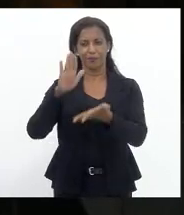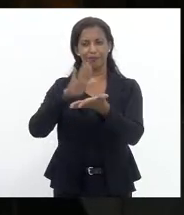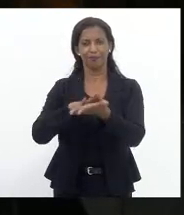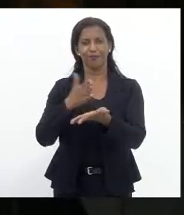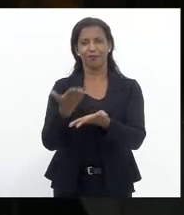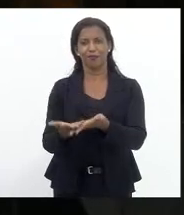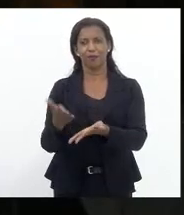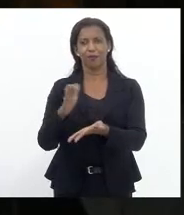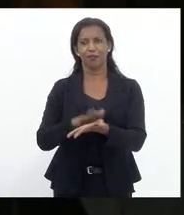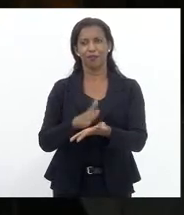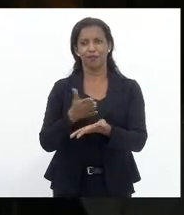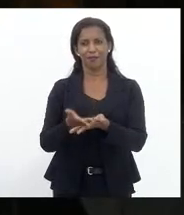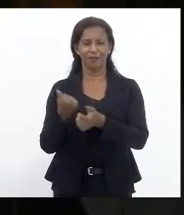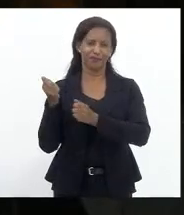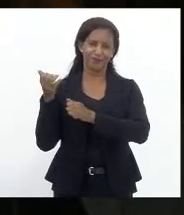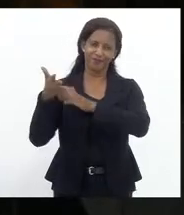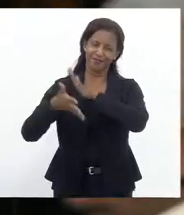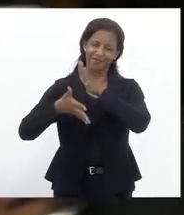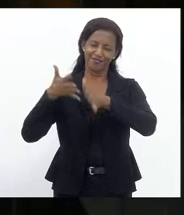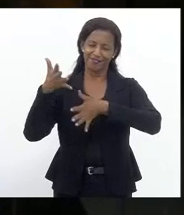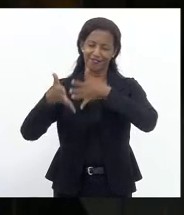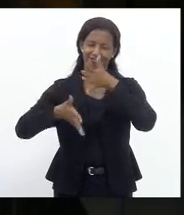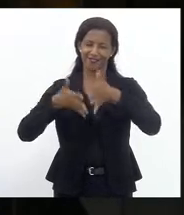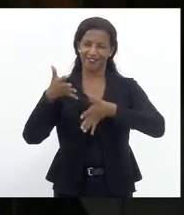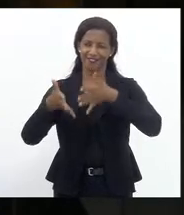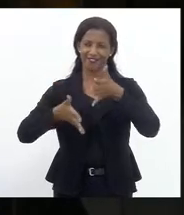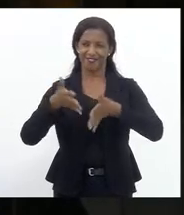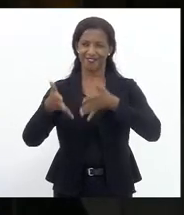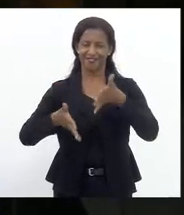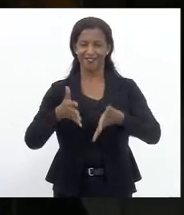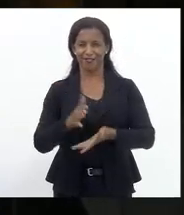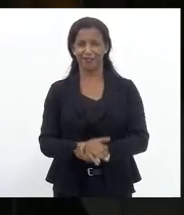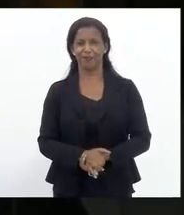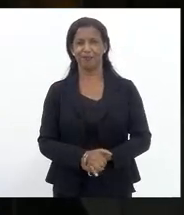intérprete da linguagem de Libra,